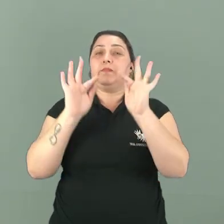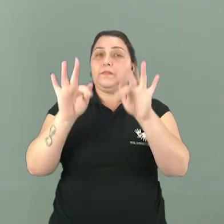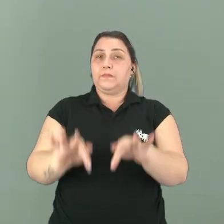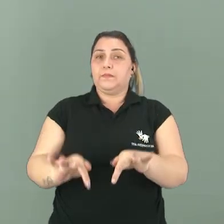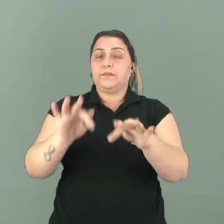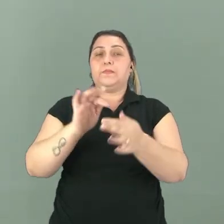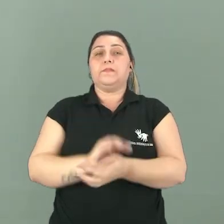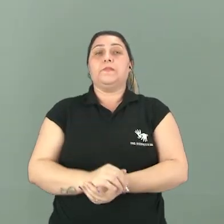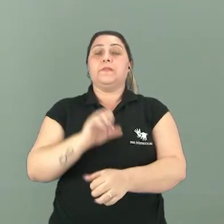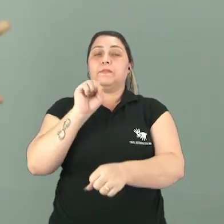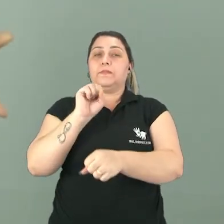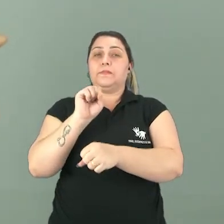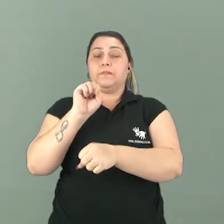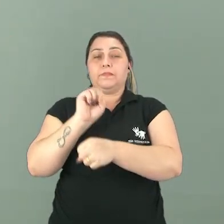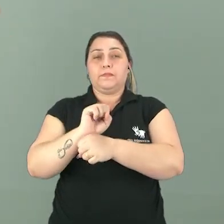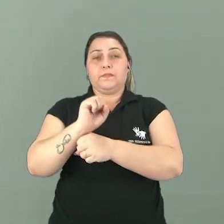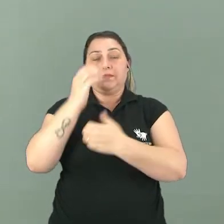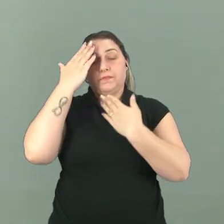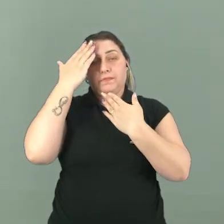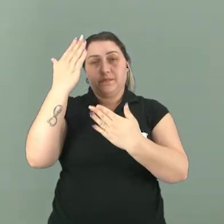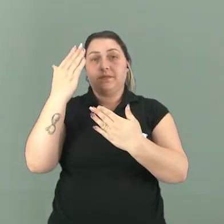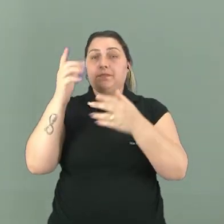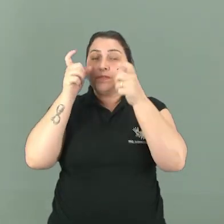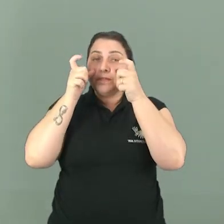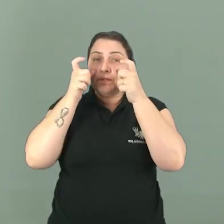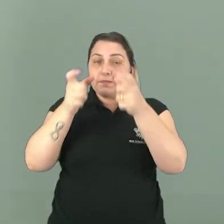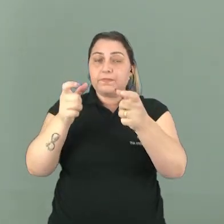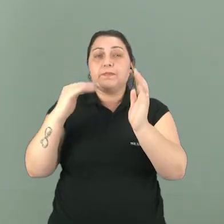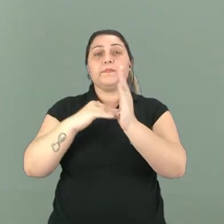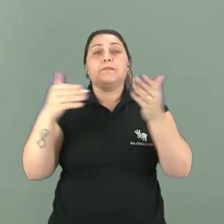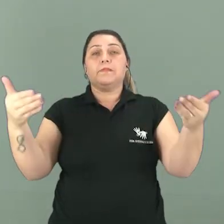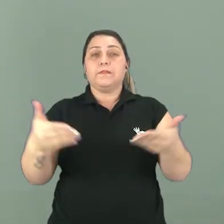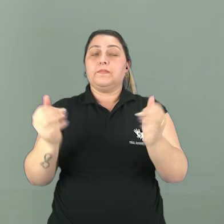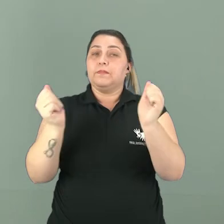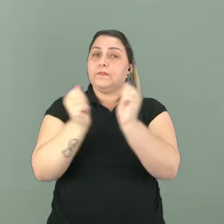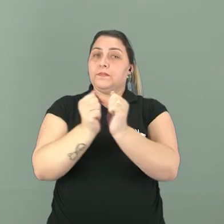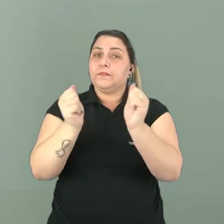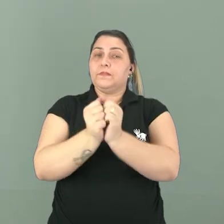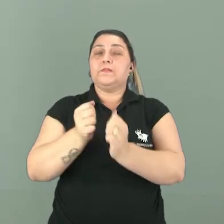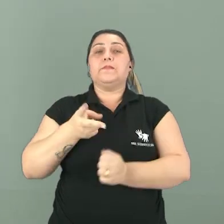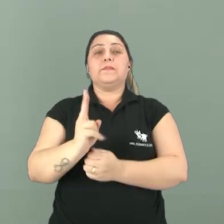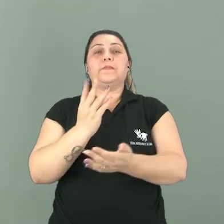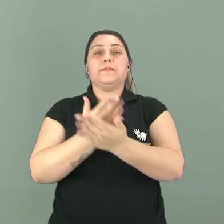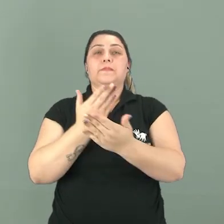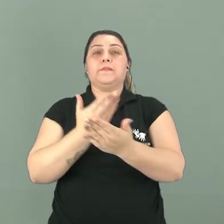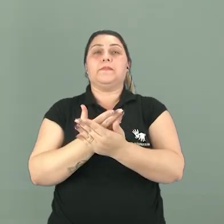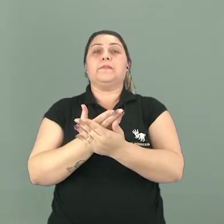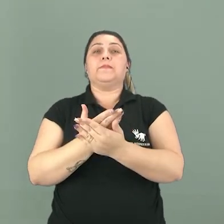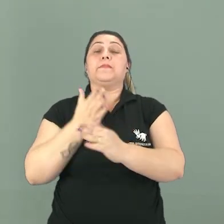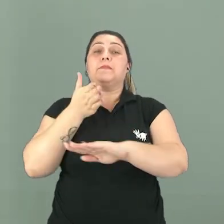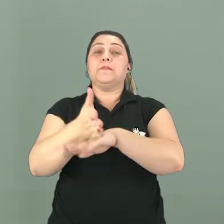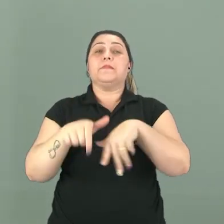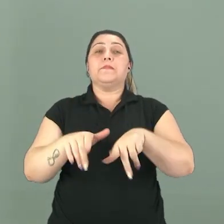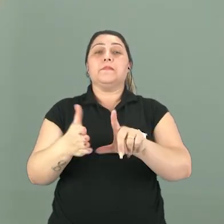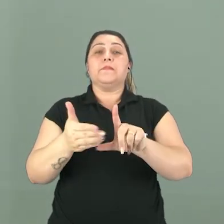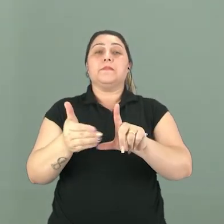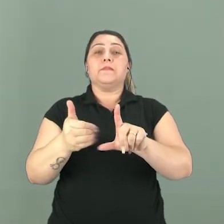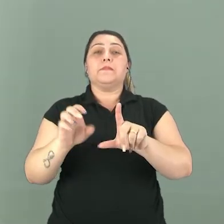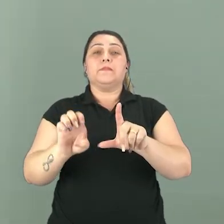chegando ao fim e eu te agradeço por ter ficado ligadinho até agora aqui comigo. Continue estudando, acessando